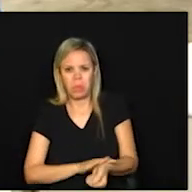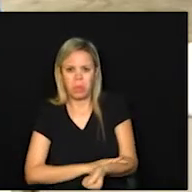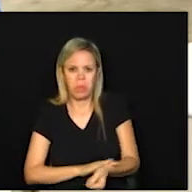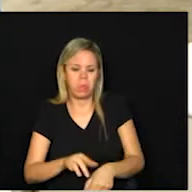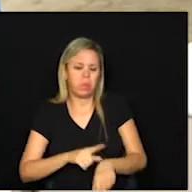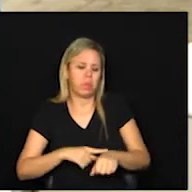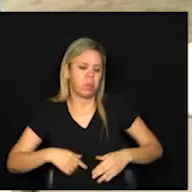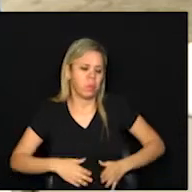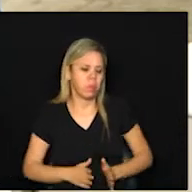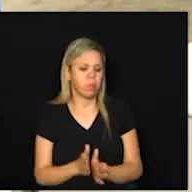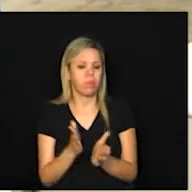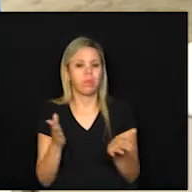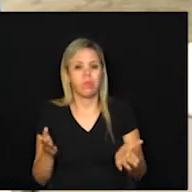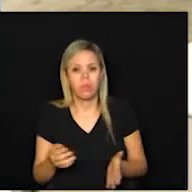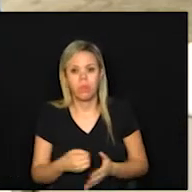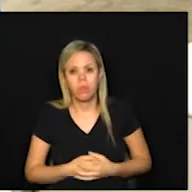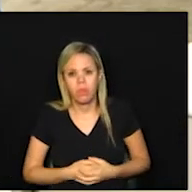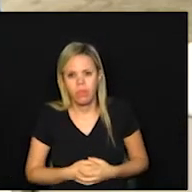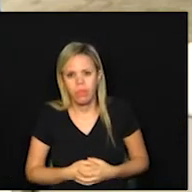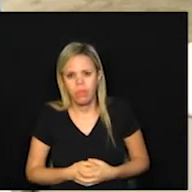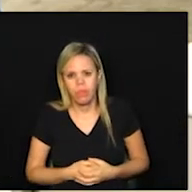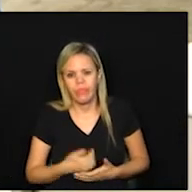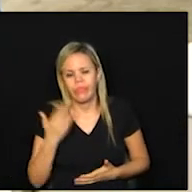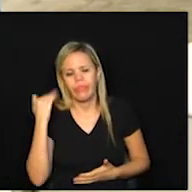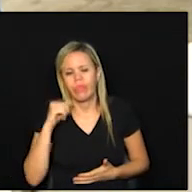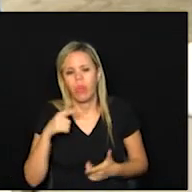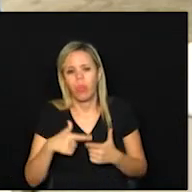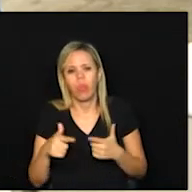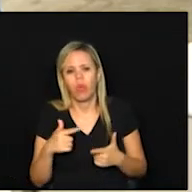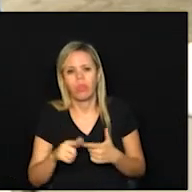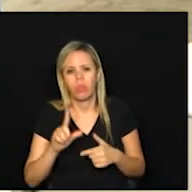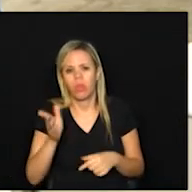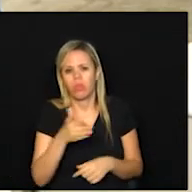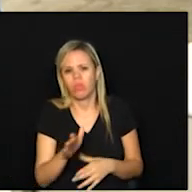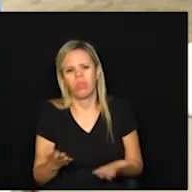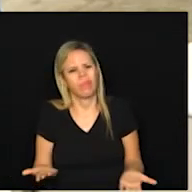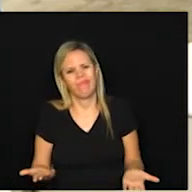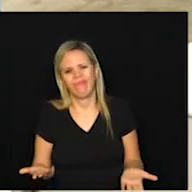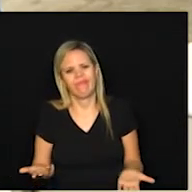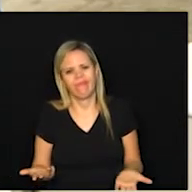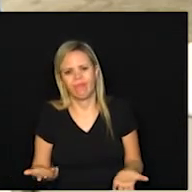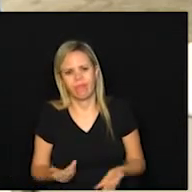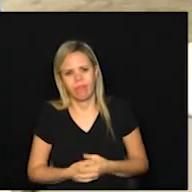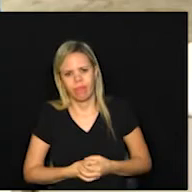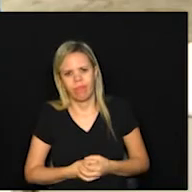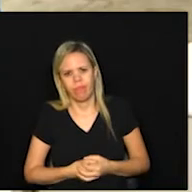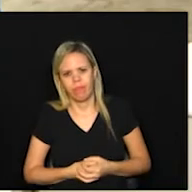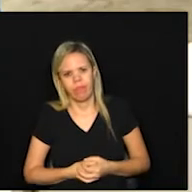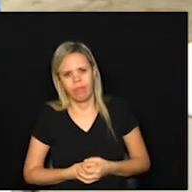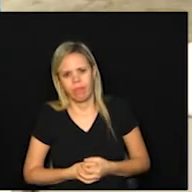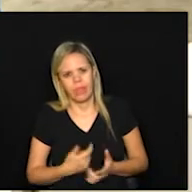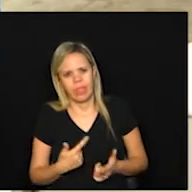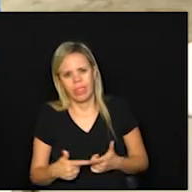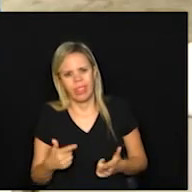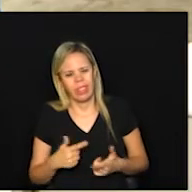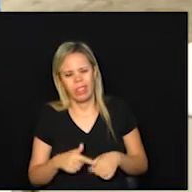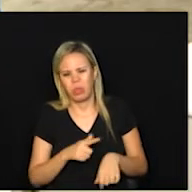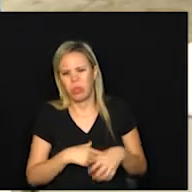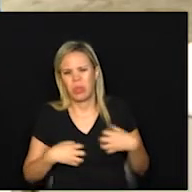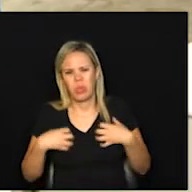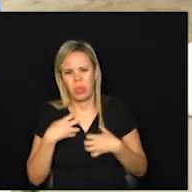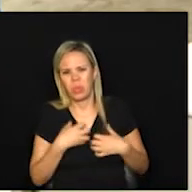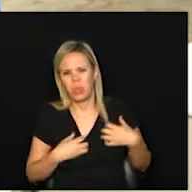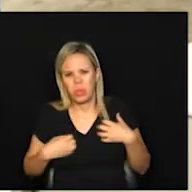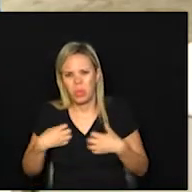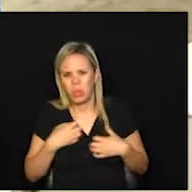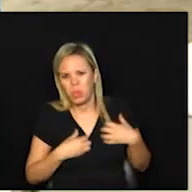do parto. E saber que isso poderia ser adiado tornou aquela situação, que já era uma situação